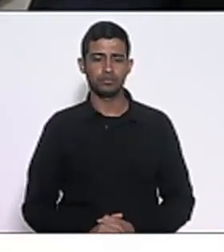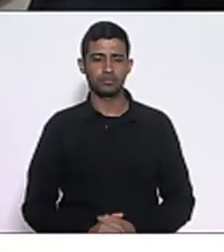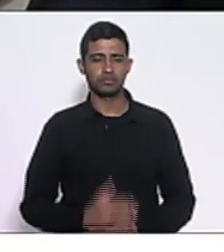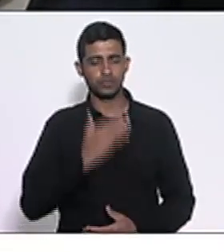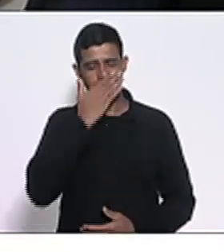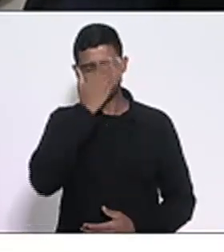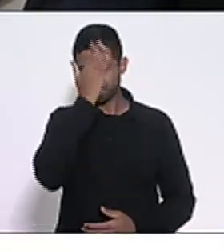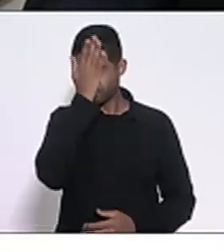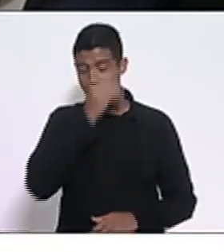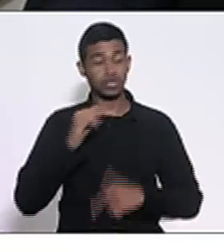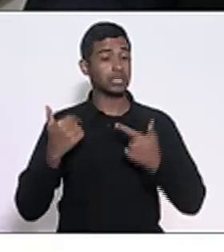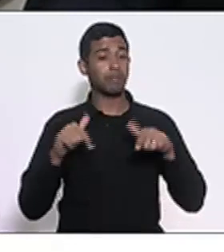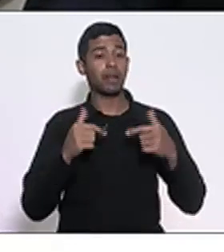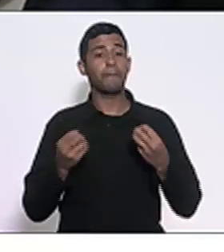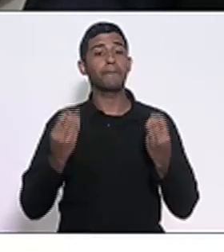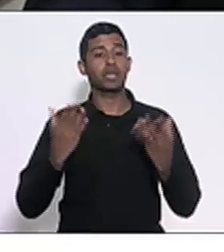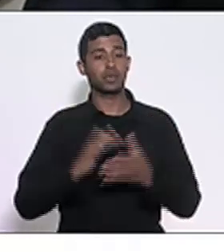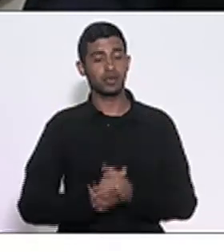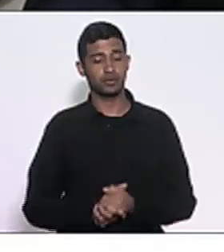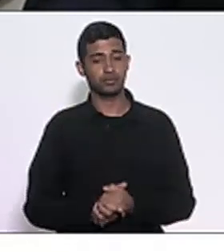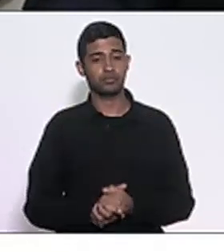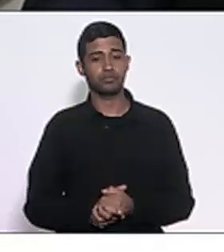Trabalhando para que o Estado